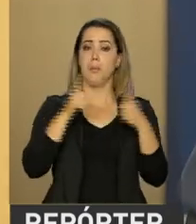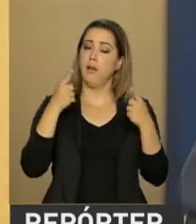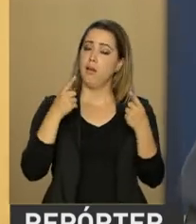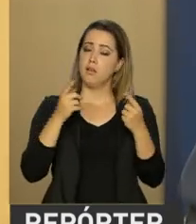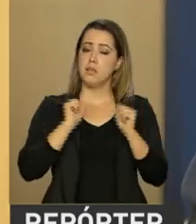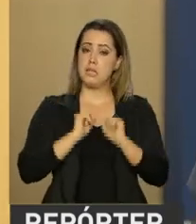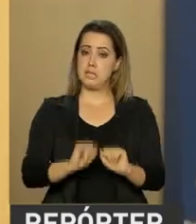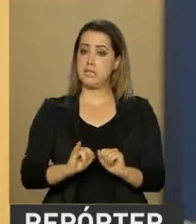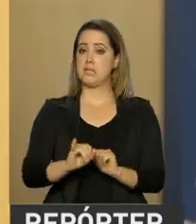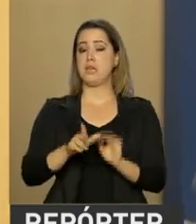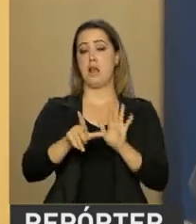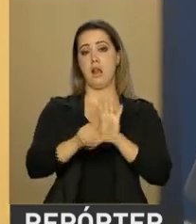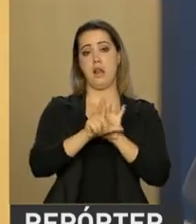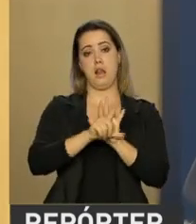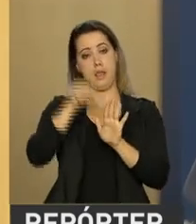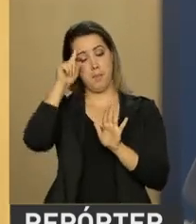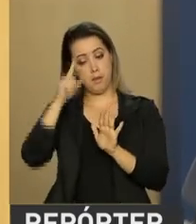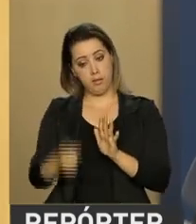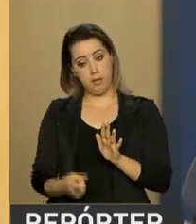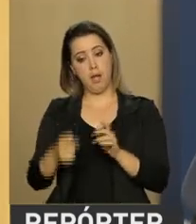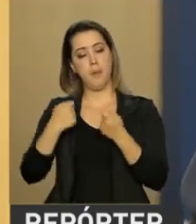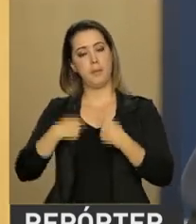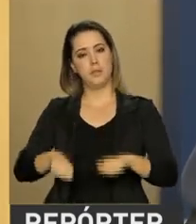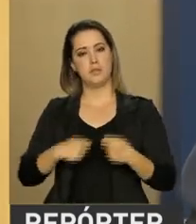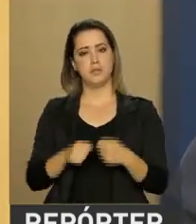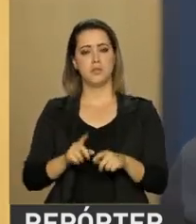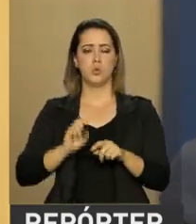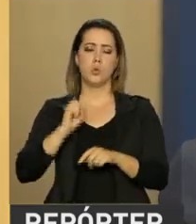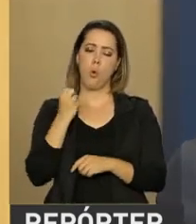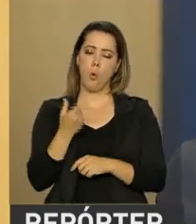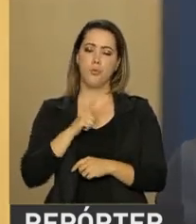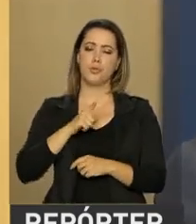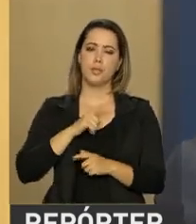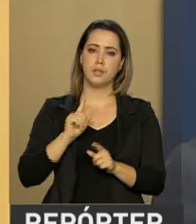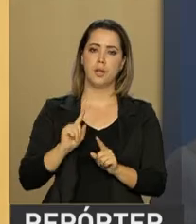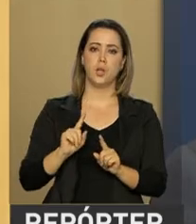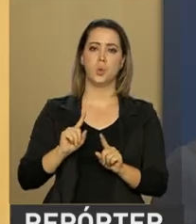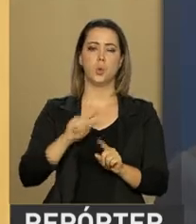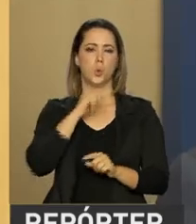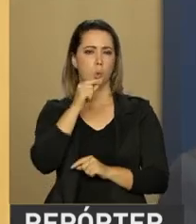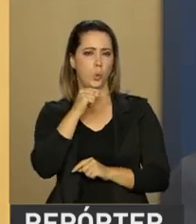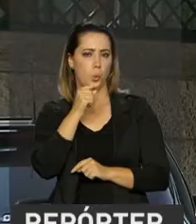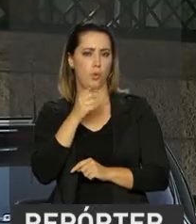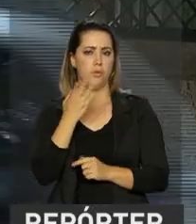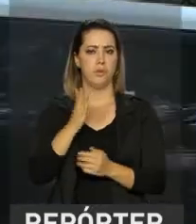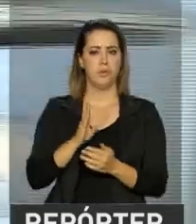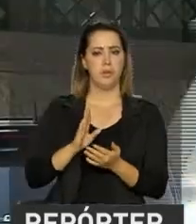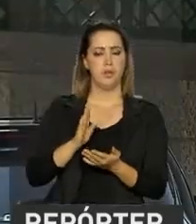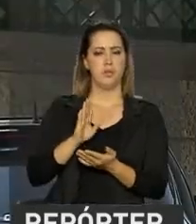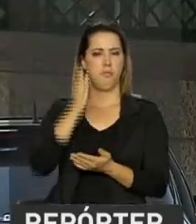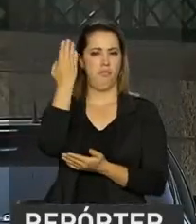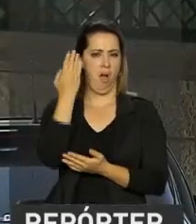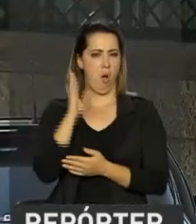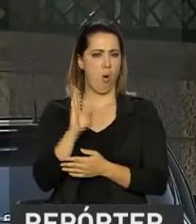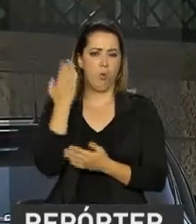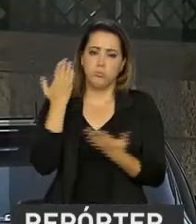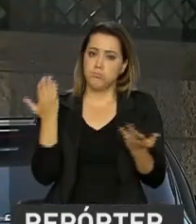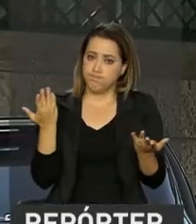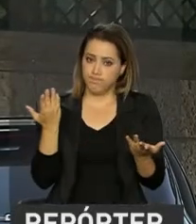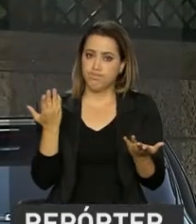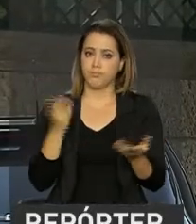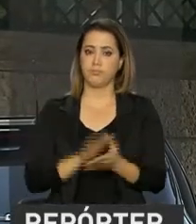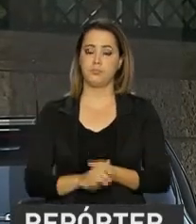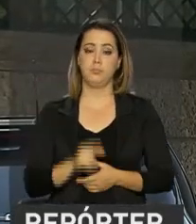legal ou se houver alguma dúvida fundada sobre a autenticidade dos documentos a dispensa de autenticações